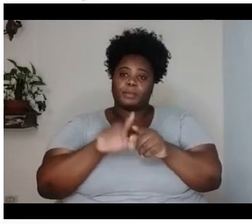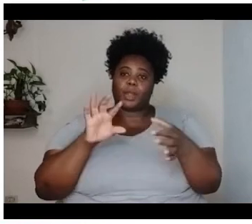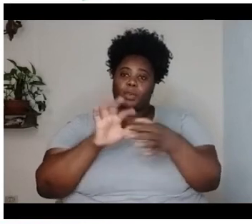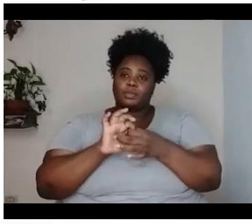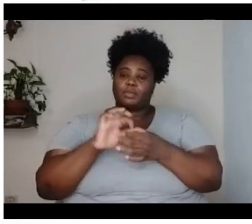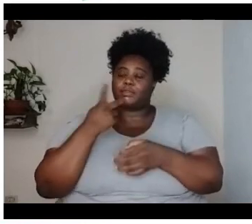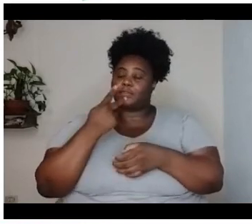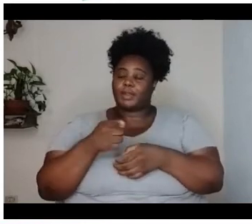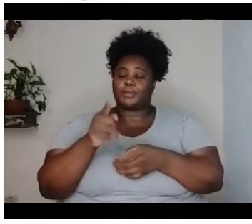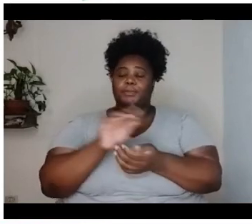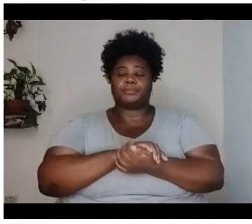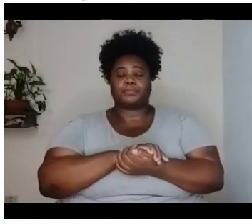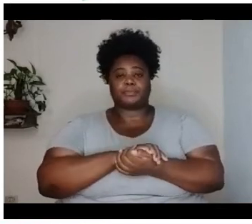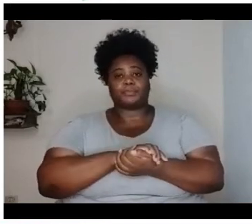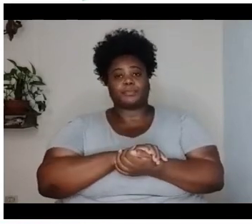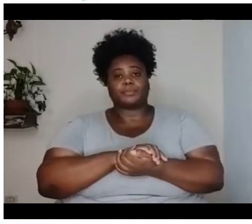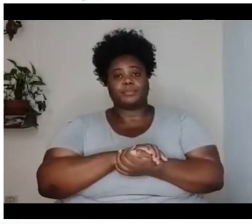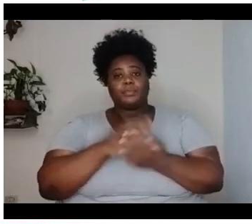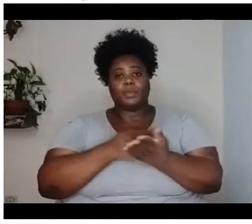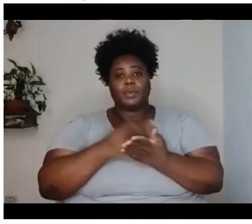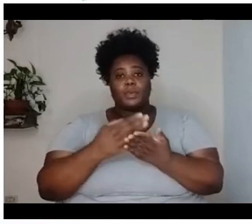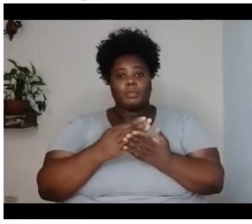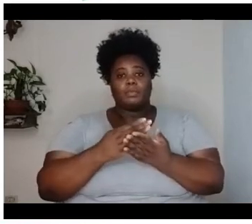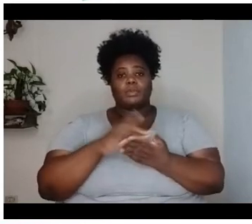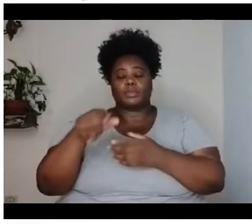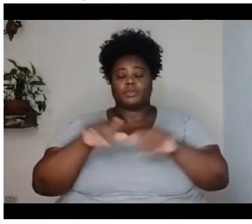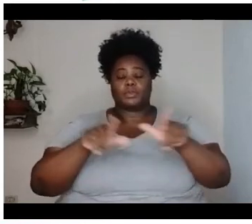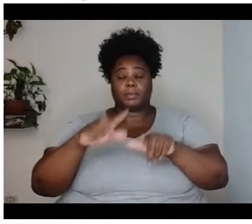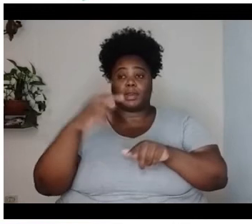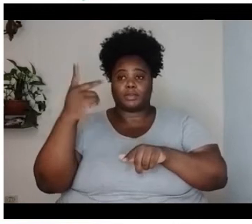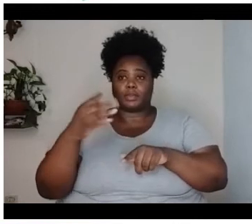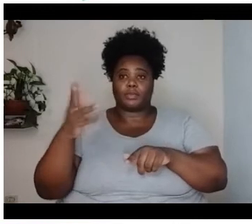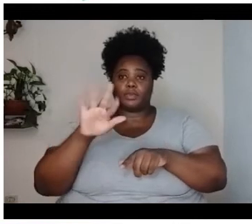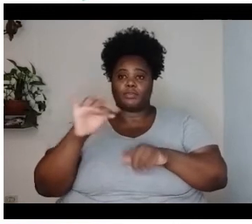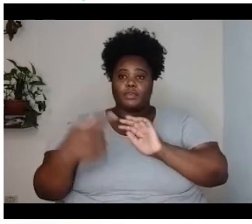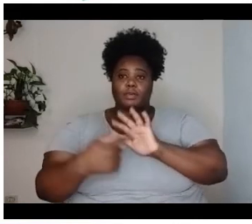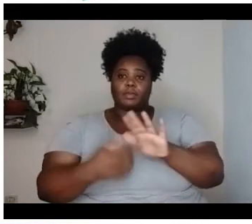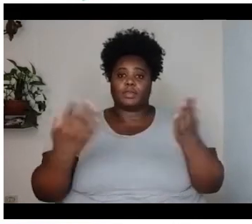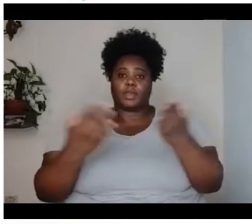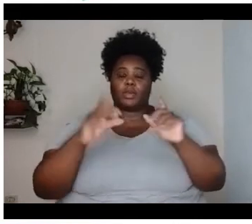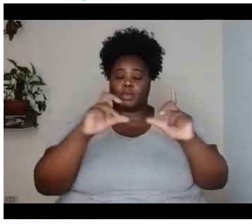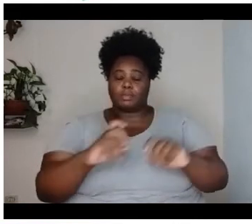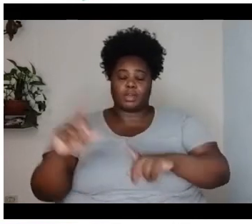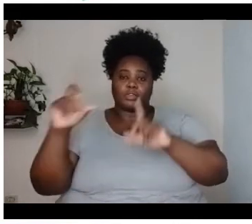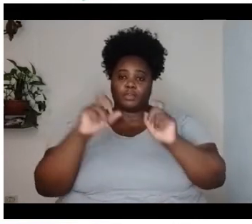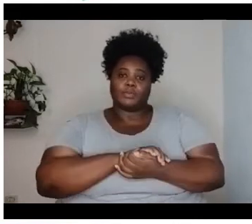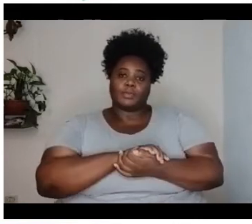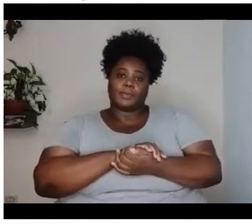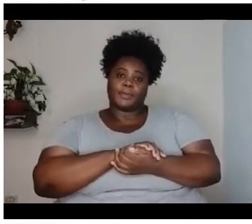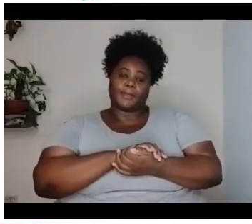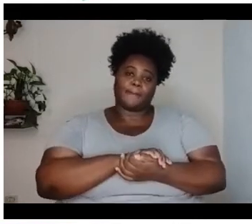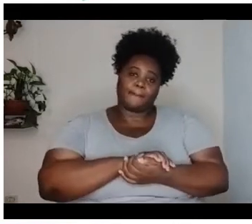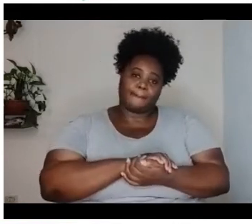de falar, e introduzindo o Sim Senhor, né, que é esse trabalho que o Lucas vai mostrar algumas imagens.